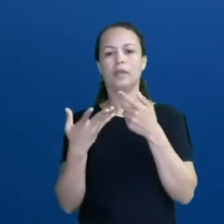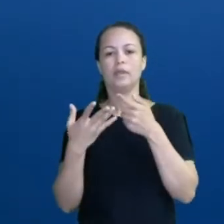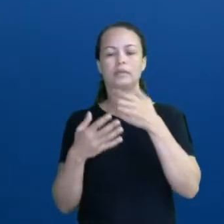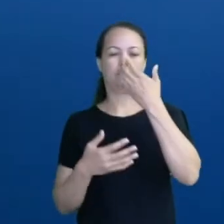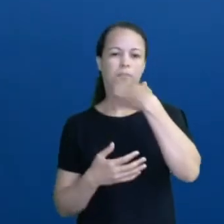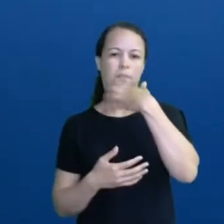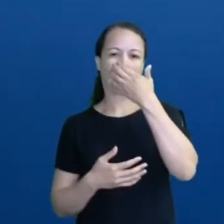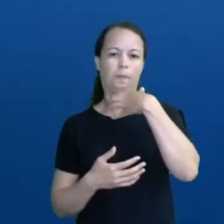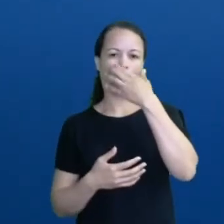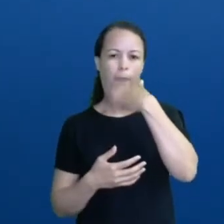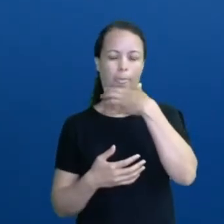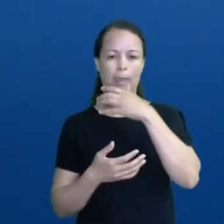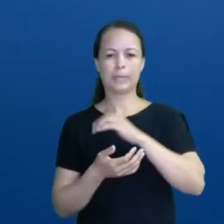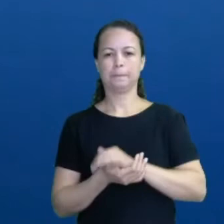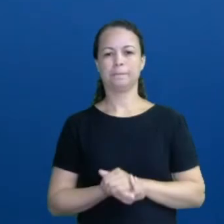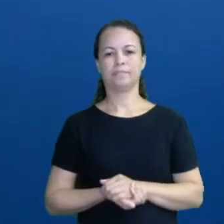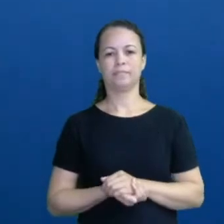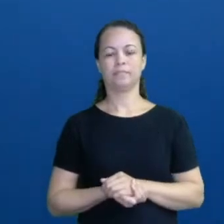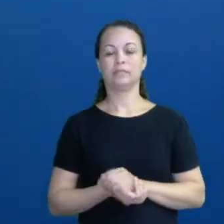maçãs.